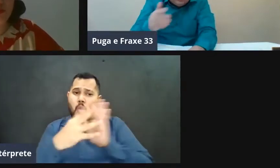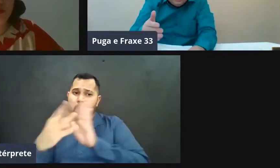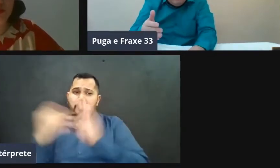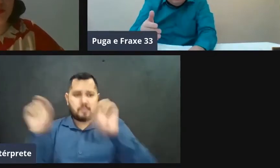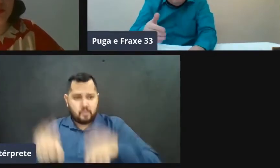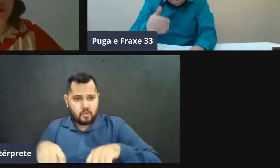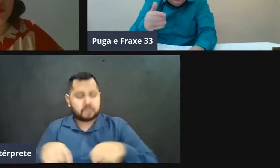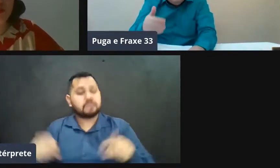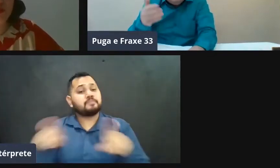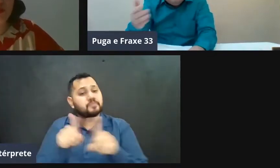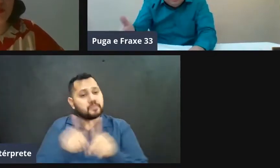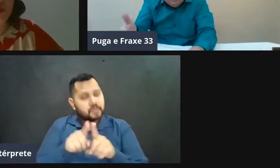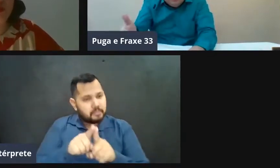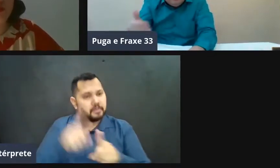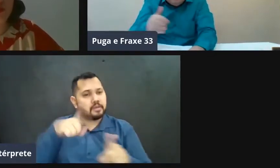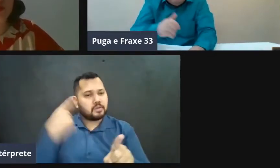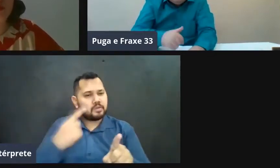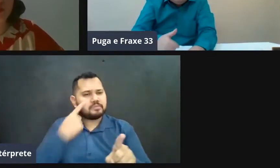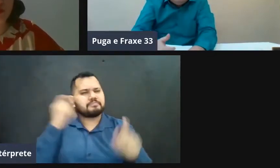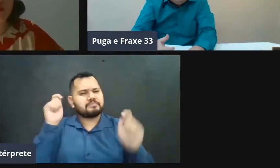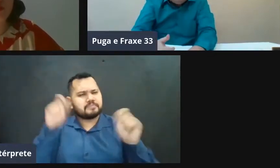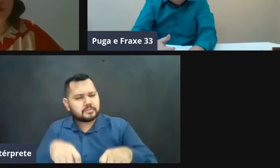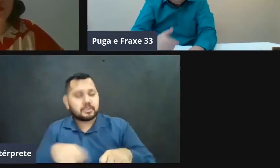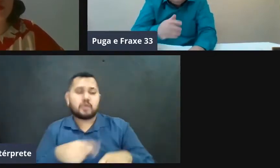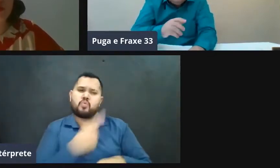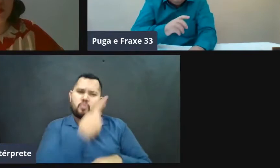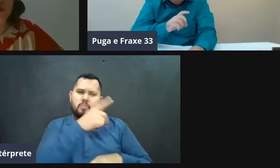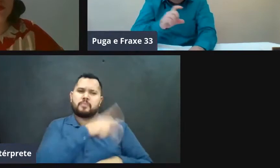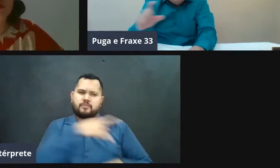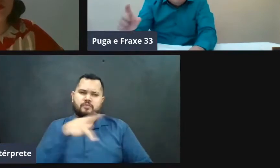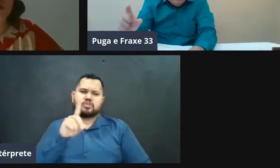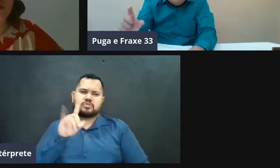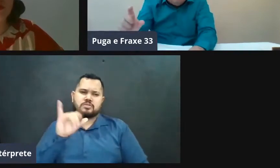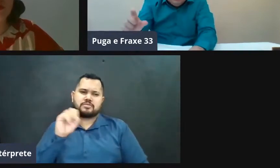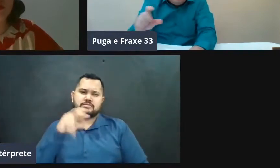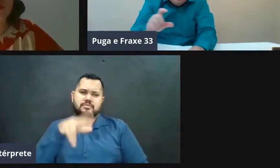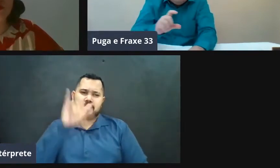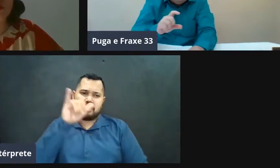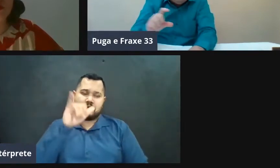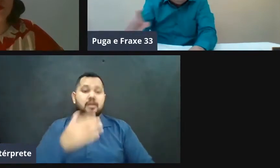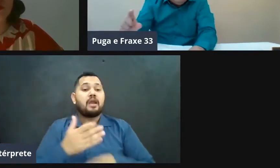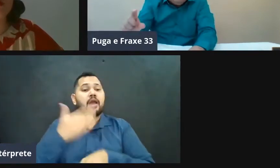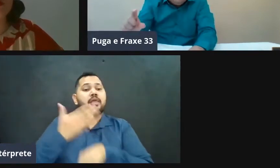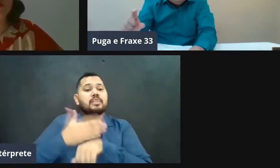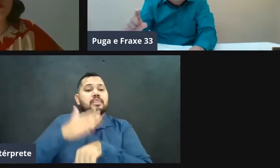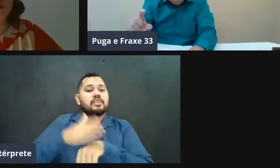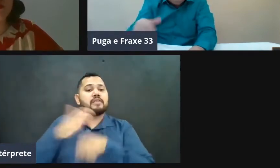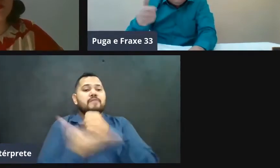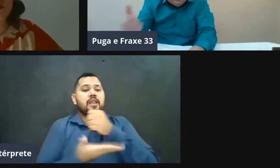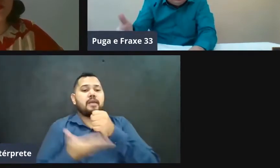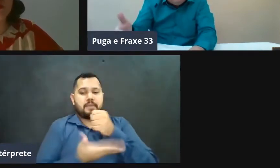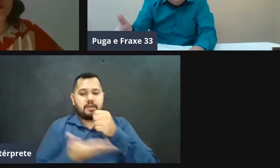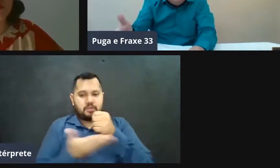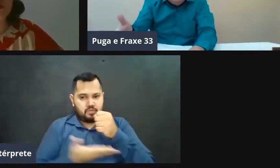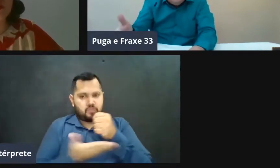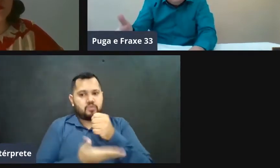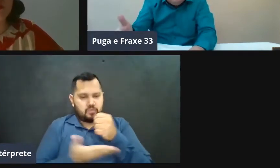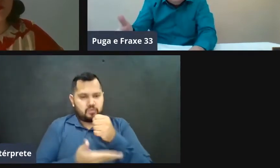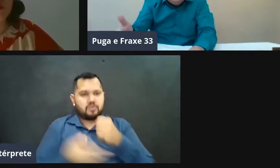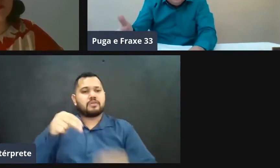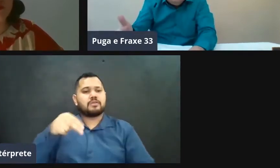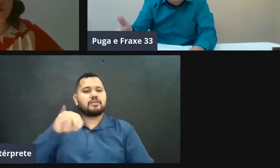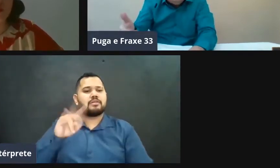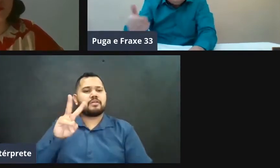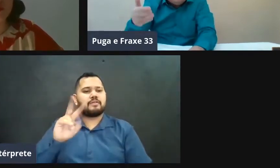também buscarmos, né, que foi também uma proposta do professor Disney, o nivelamento. É claro que esse nivelamento vai ser discutido com